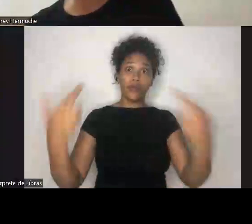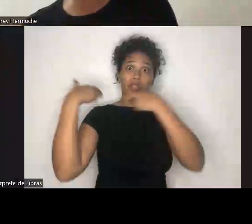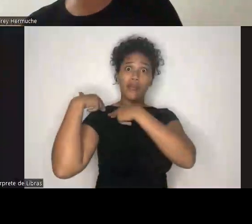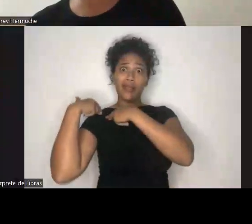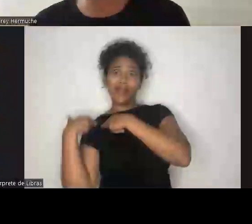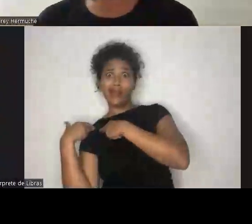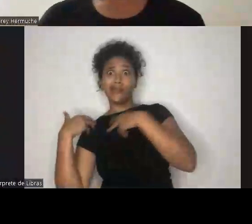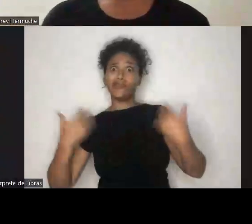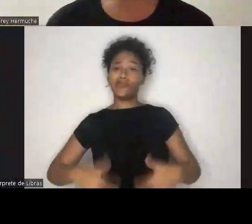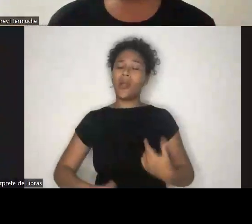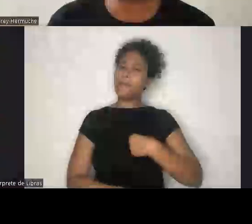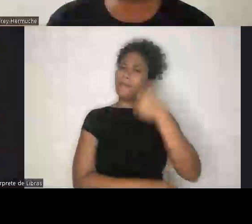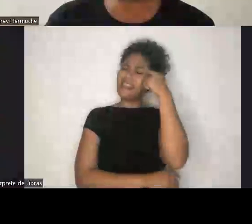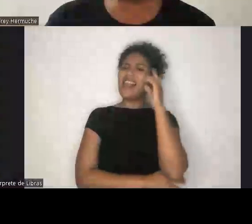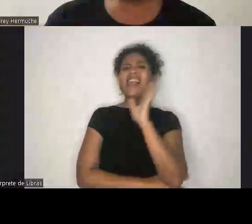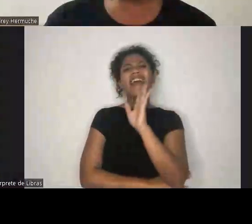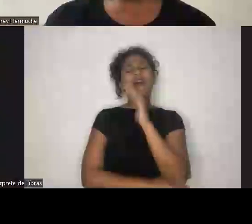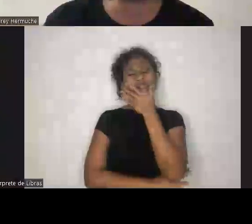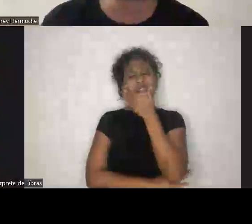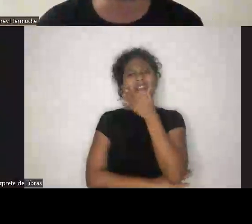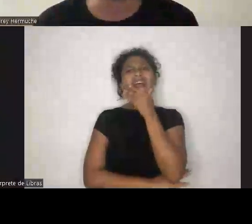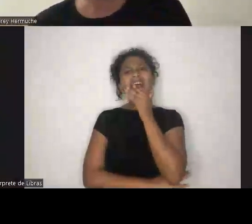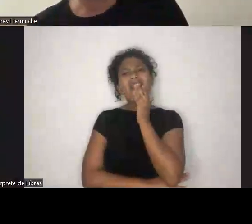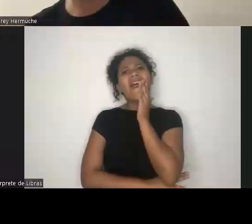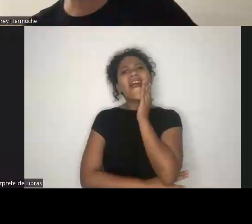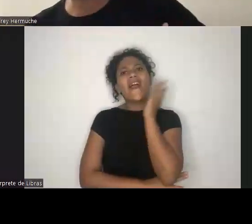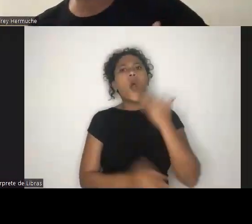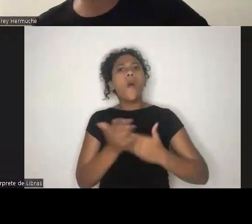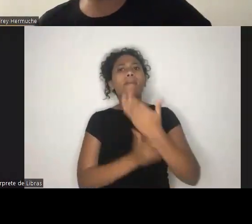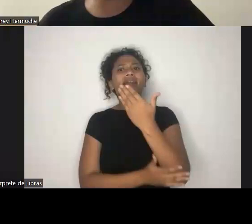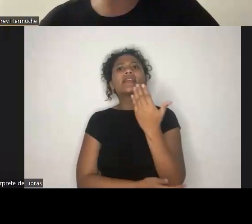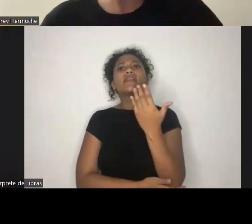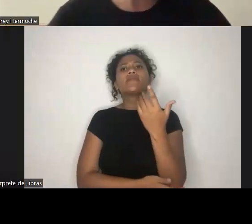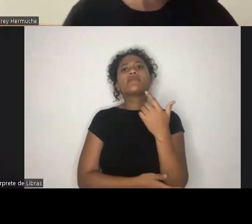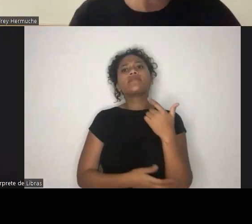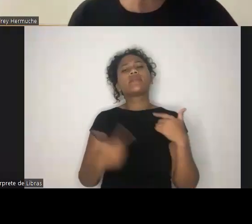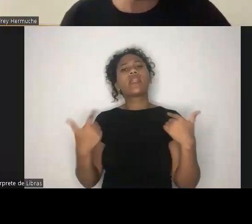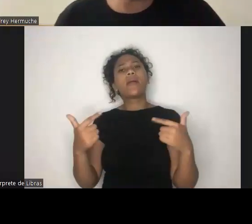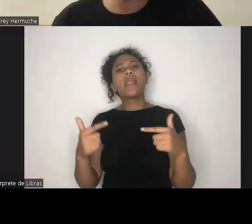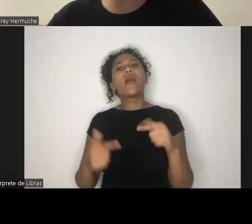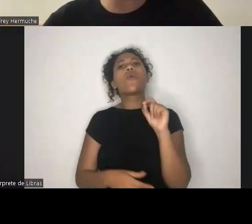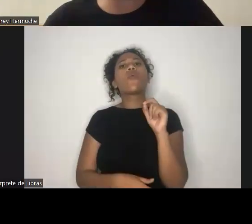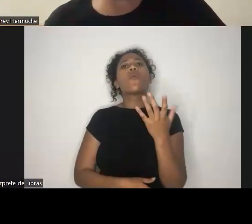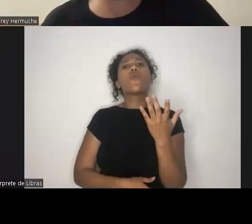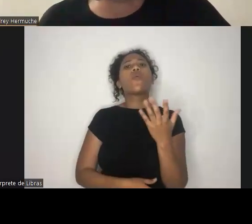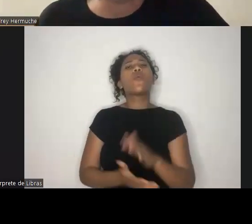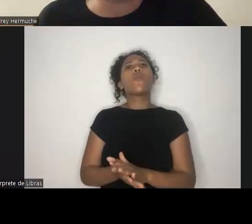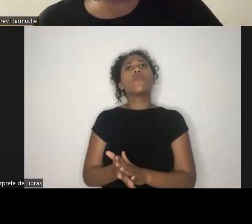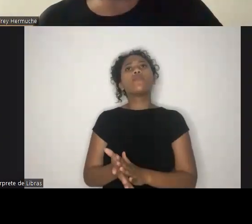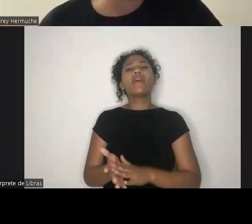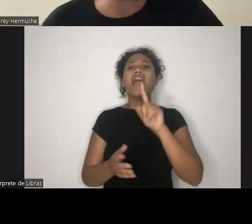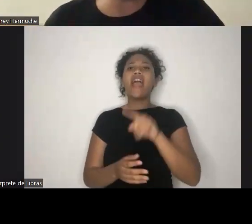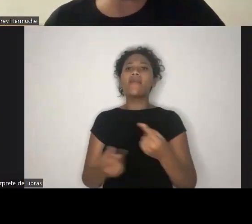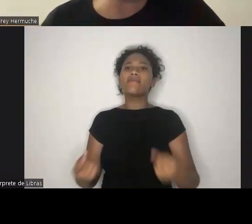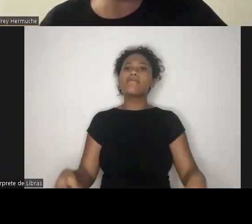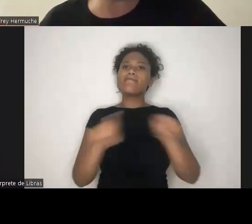aí eu pensei cara que legal isso né é tipo a gente começa a trabalhar com com uma co-criação né